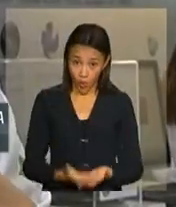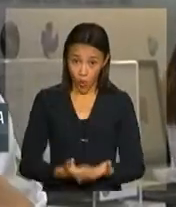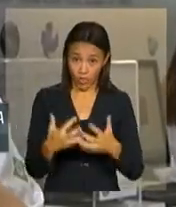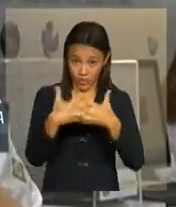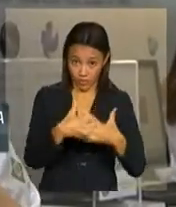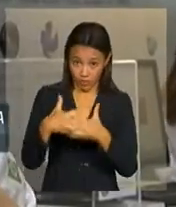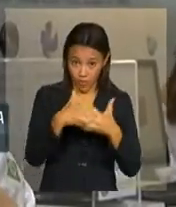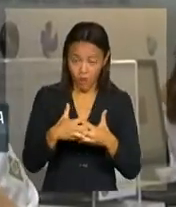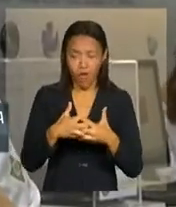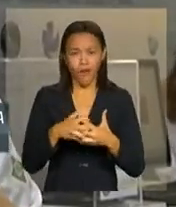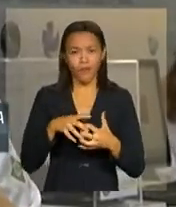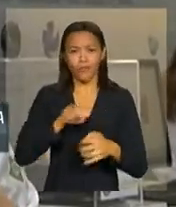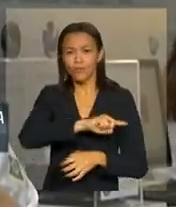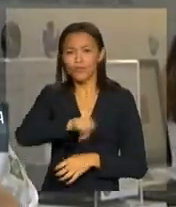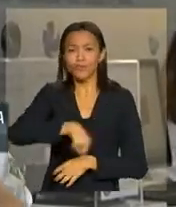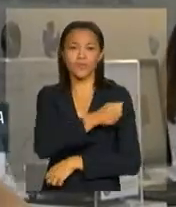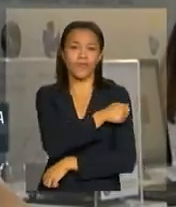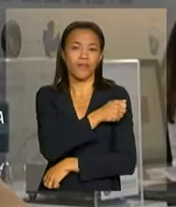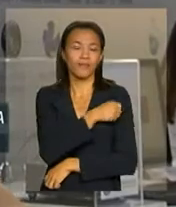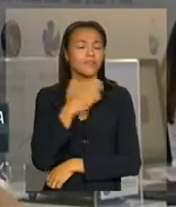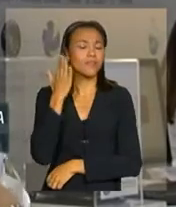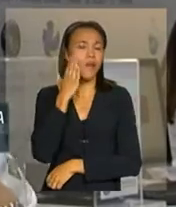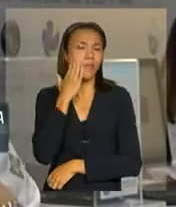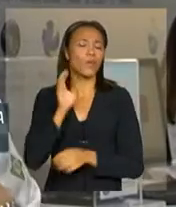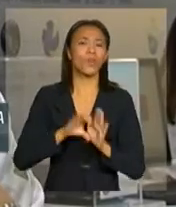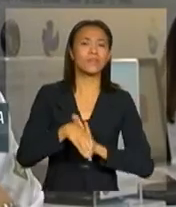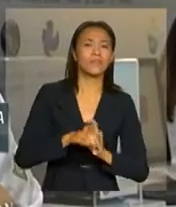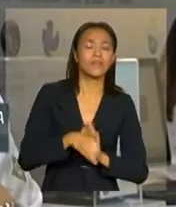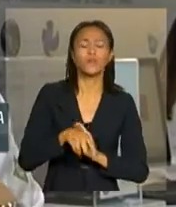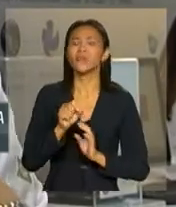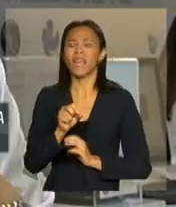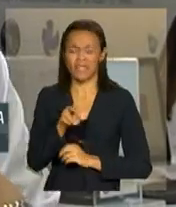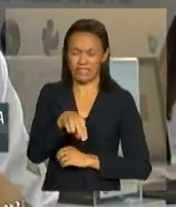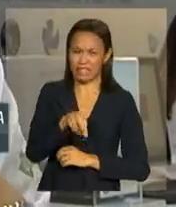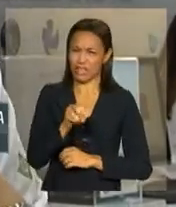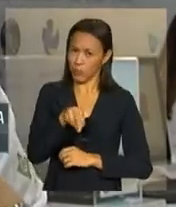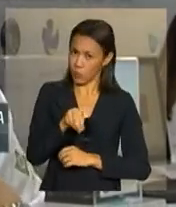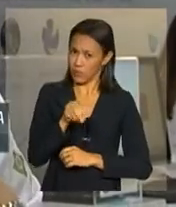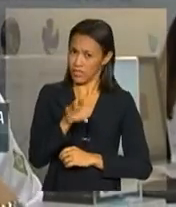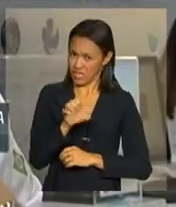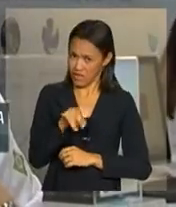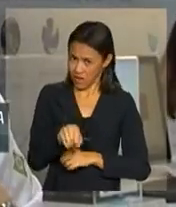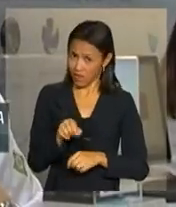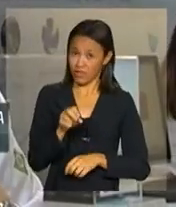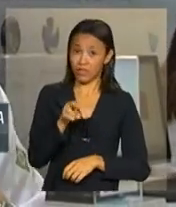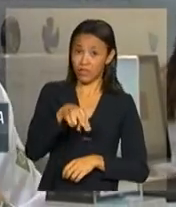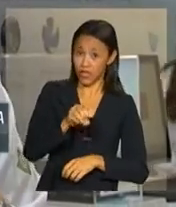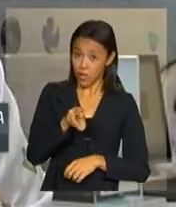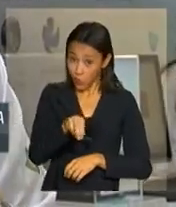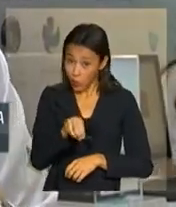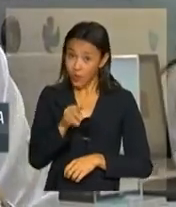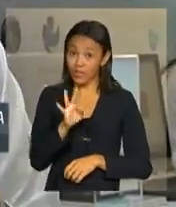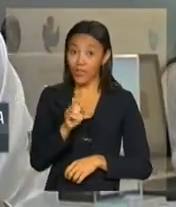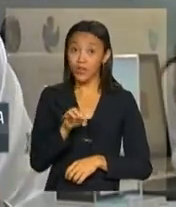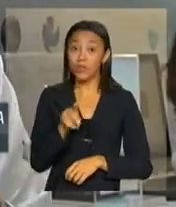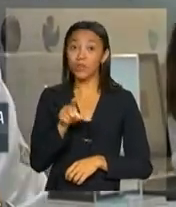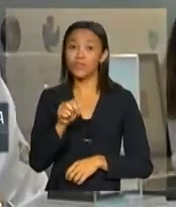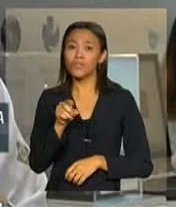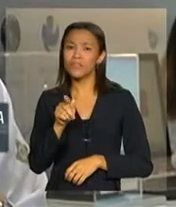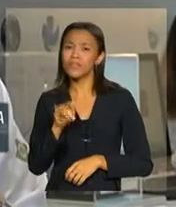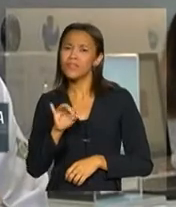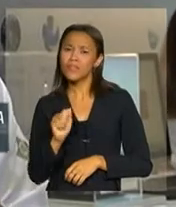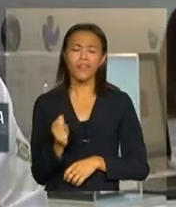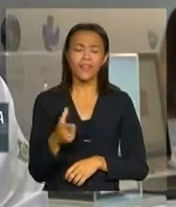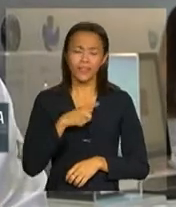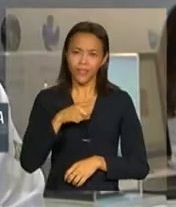que o aluno tenha todo um conceito do que é a nanociência, a nanotecnologia, e também existe toda uma